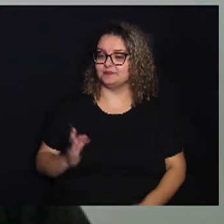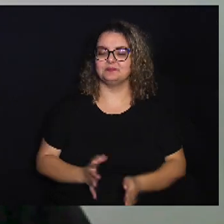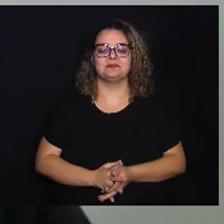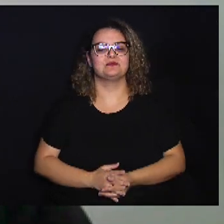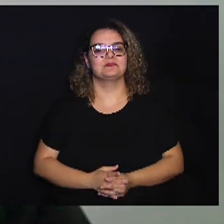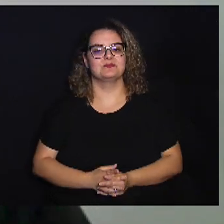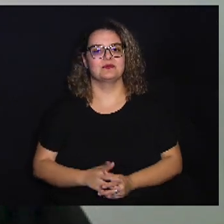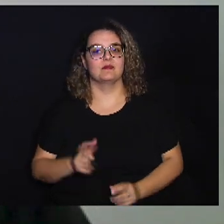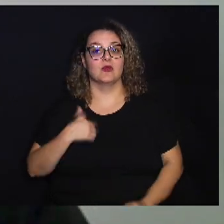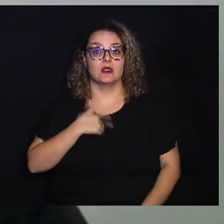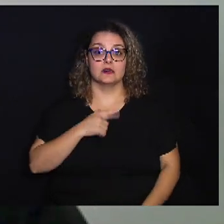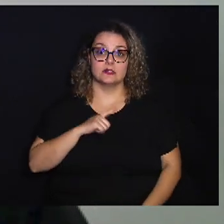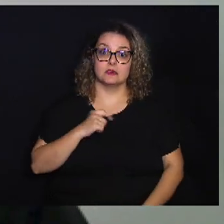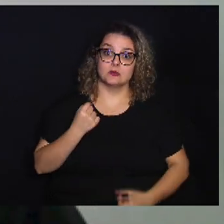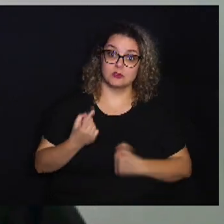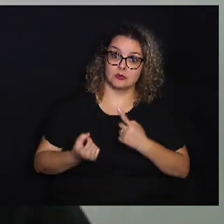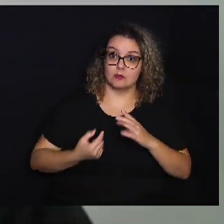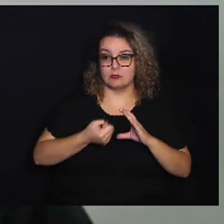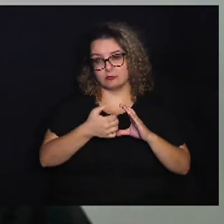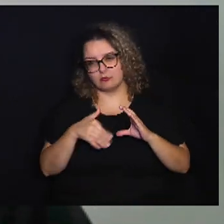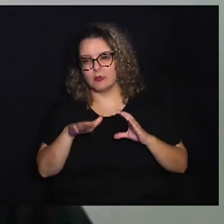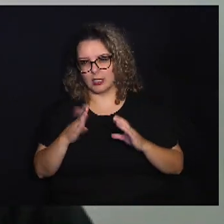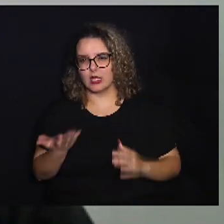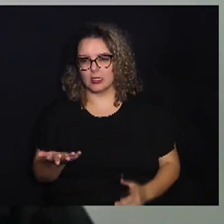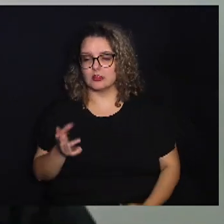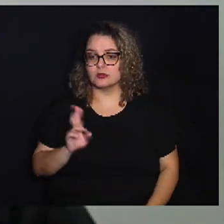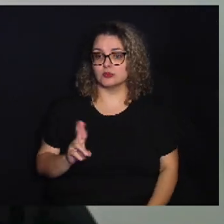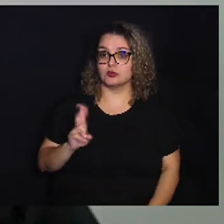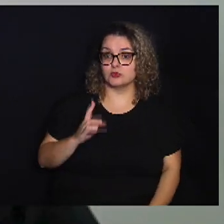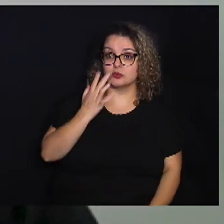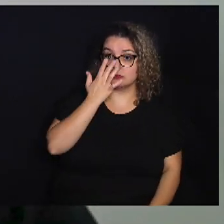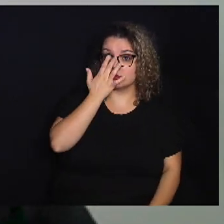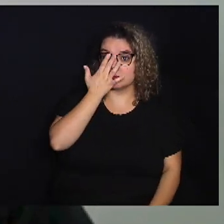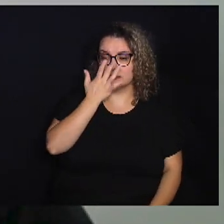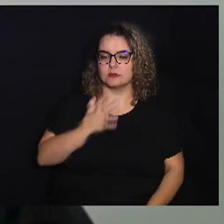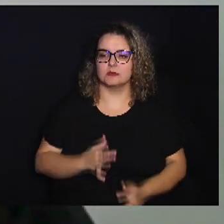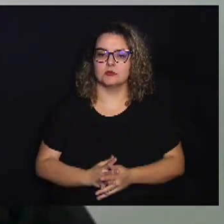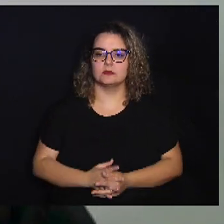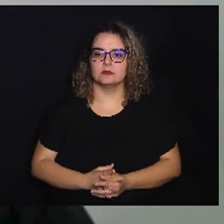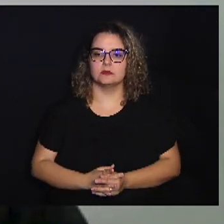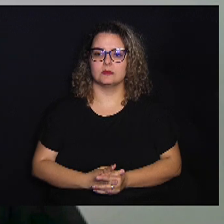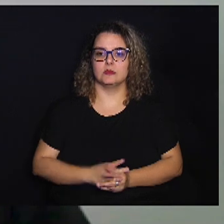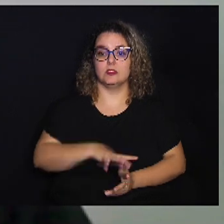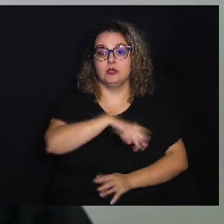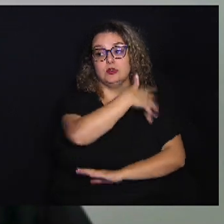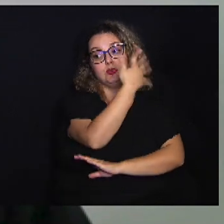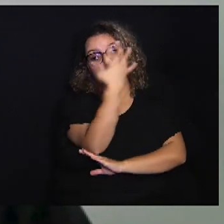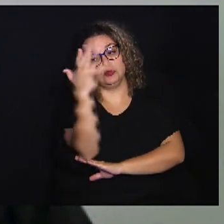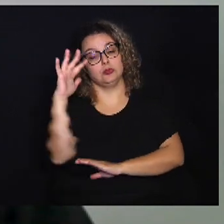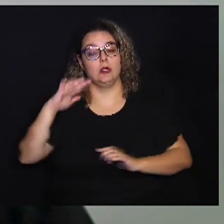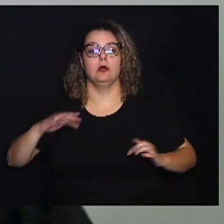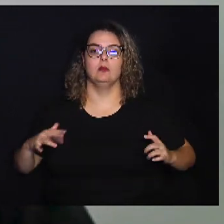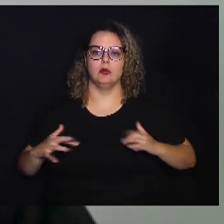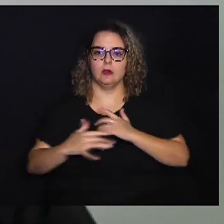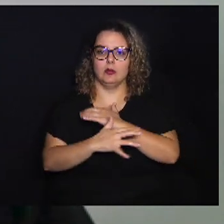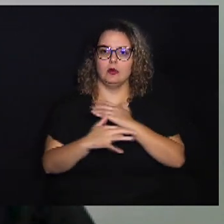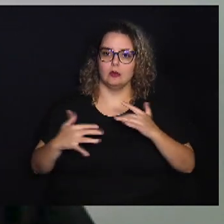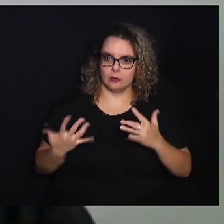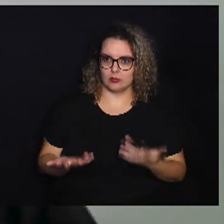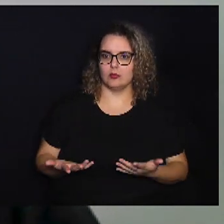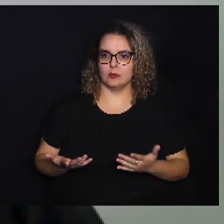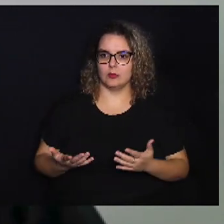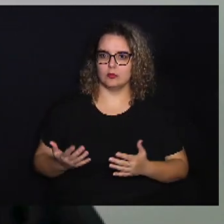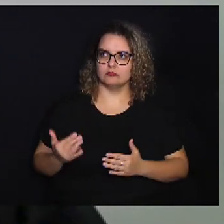Nós temos algumas que são mais características, que são utilizadas na arborização urbana, né? Que são de um